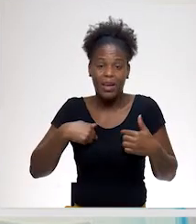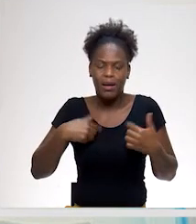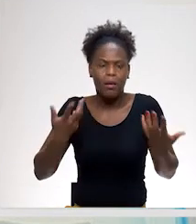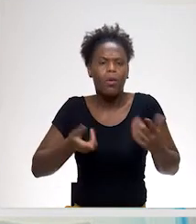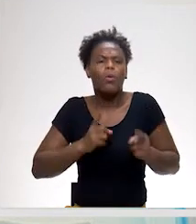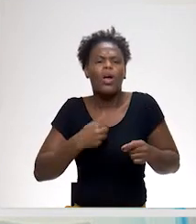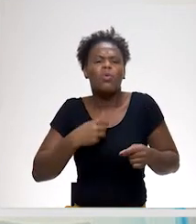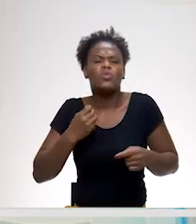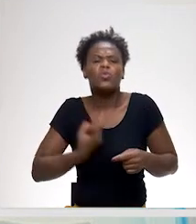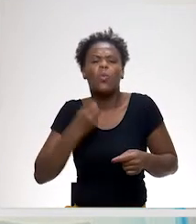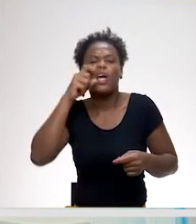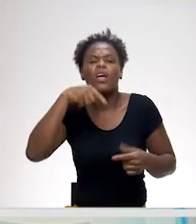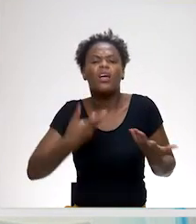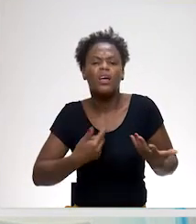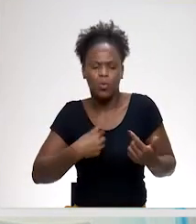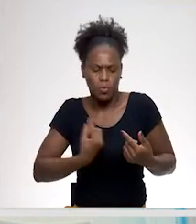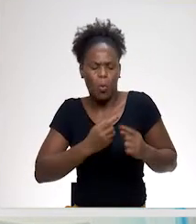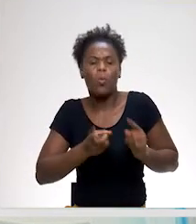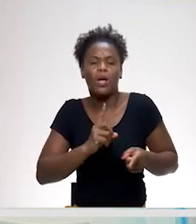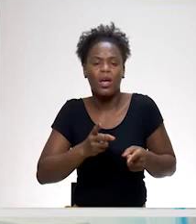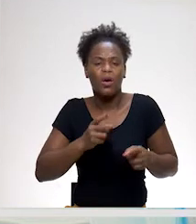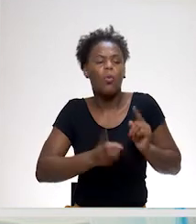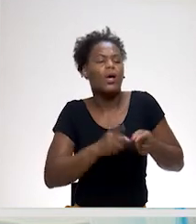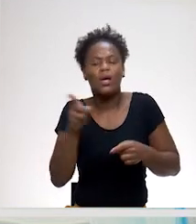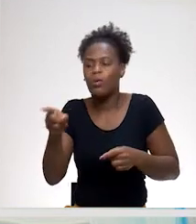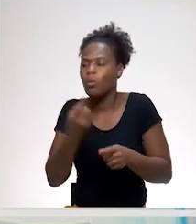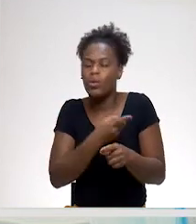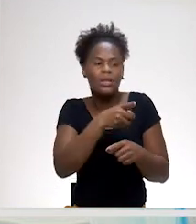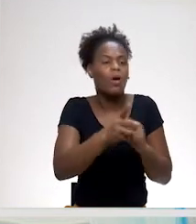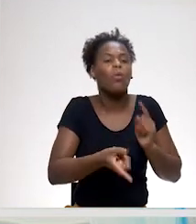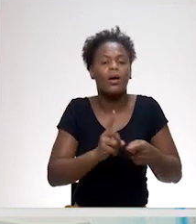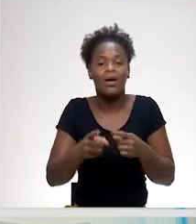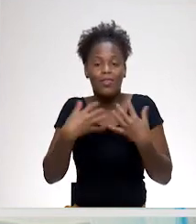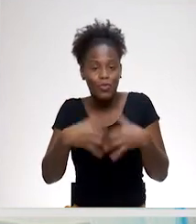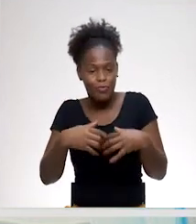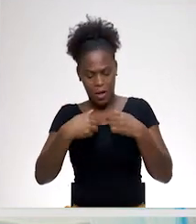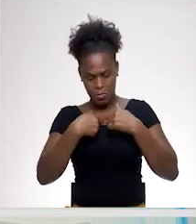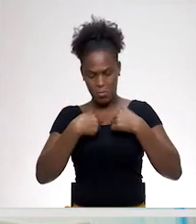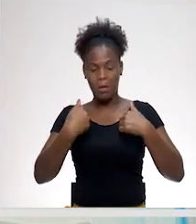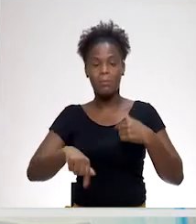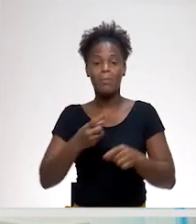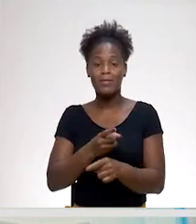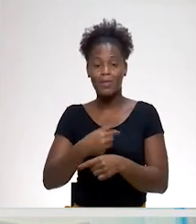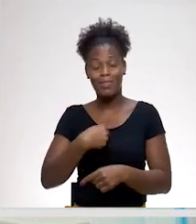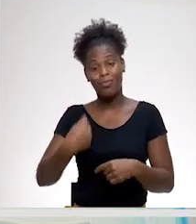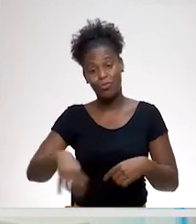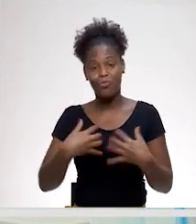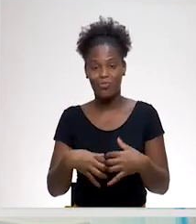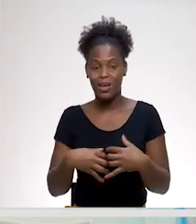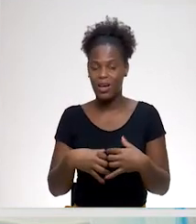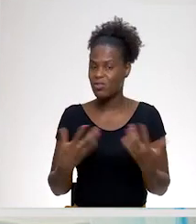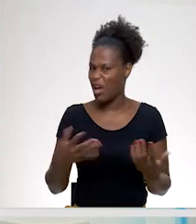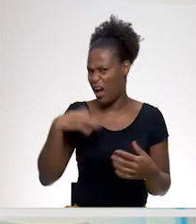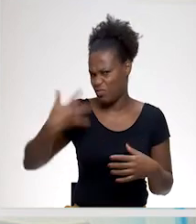existo? Será o que sou eu? O que é isto? O que é aquilo? Duvidar da sua própria existência já é